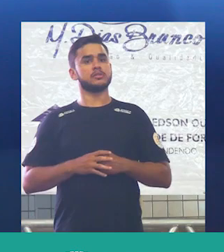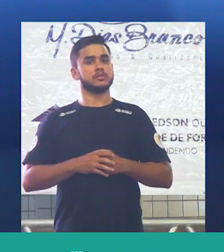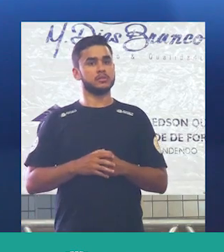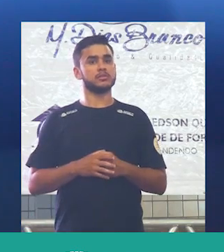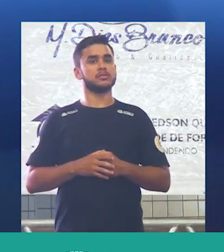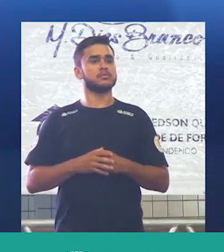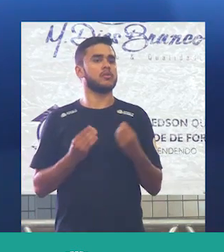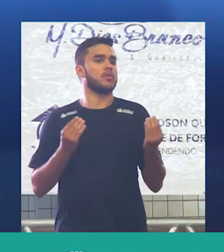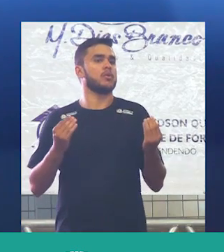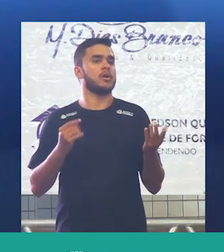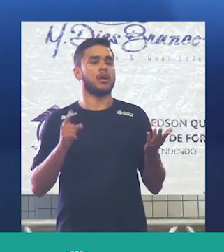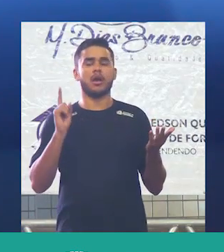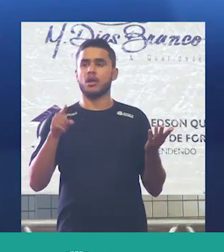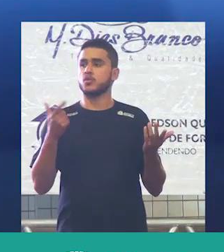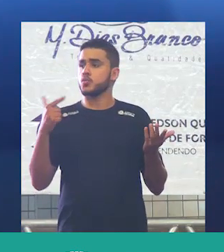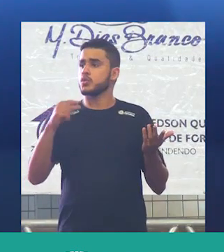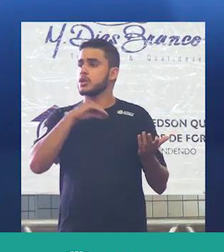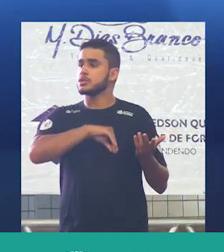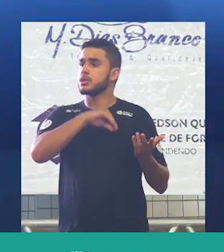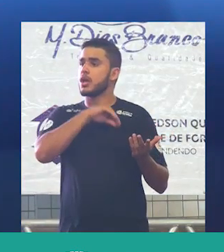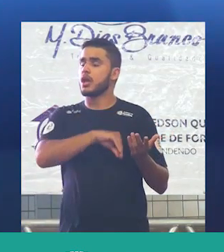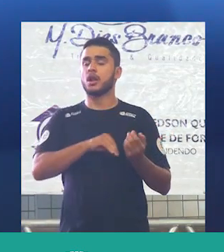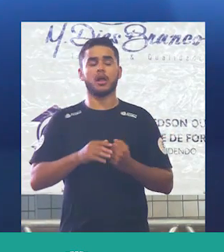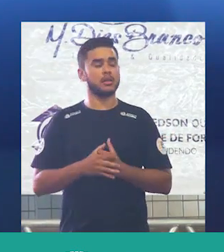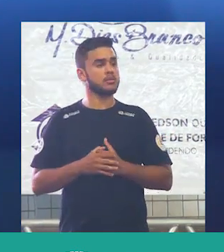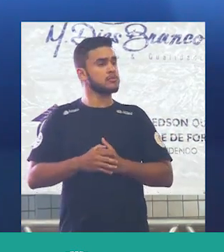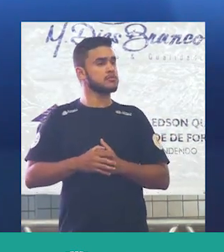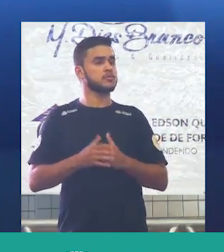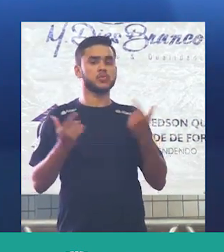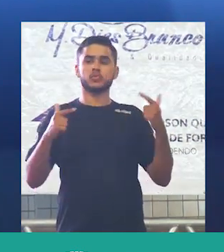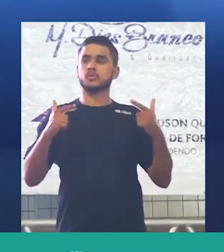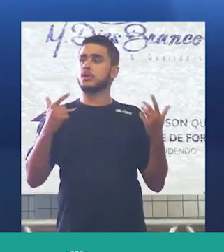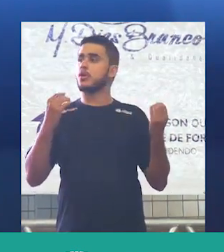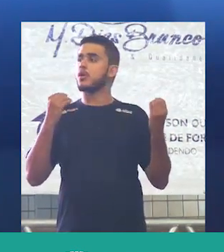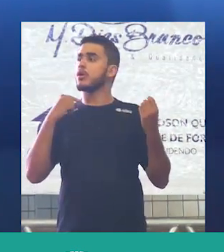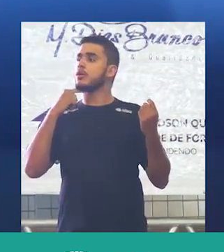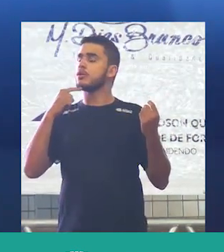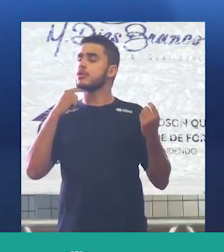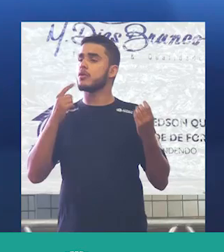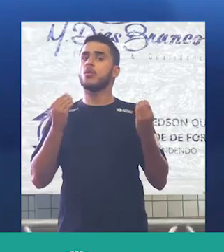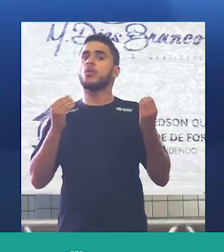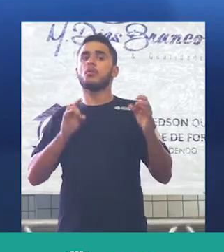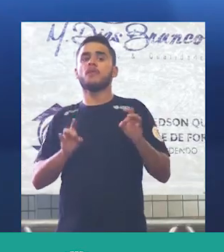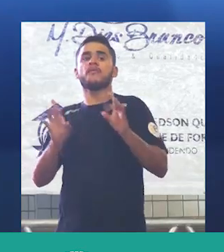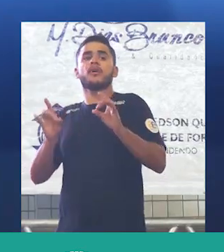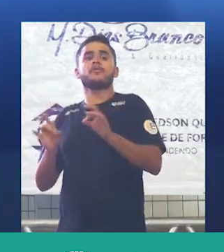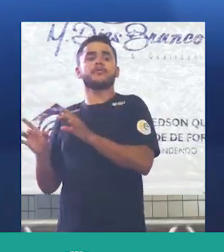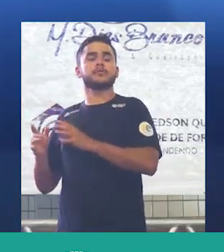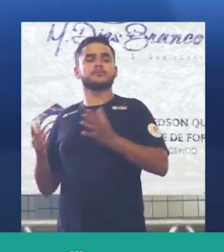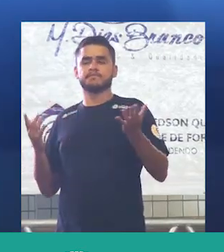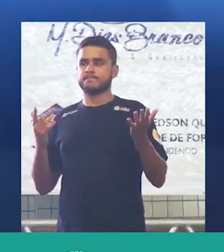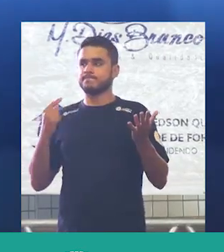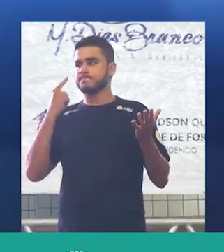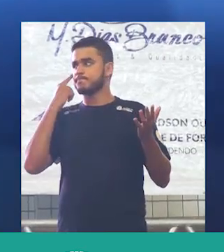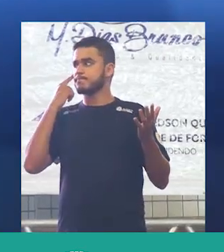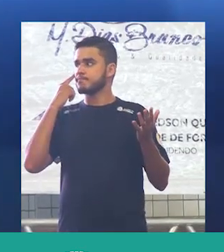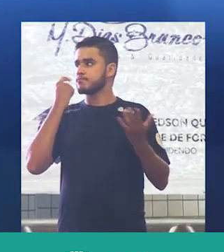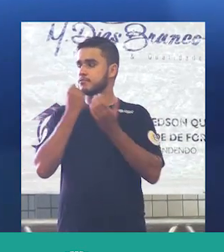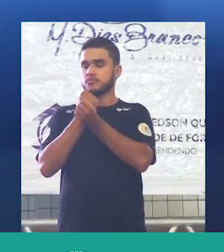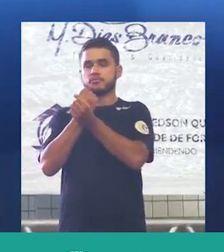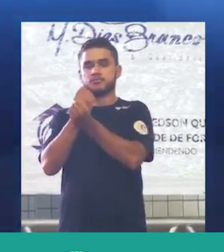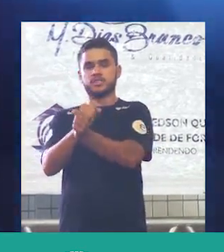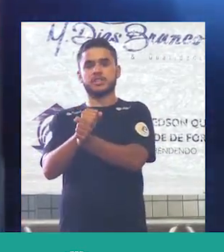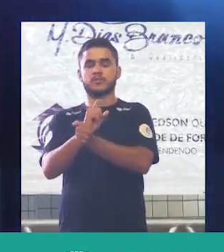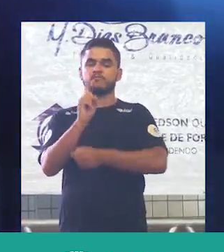escravos. Escravos não têm salário. Escravo não pode consumir meus produtos. Estou gostando dessa história de escravidão,